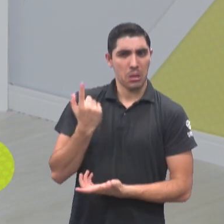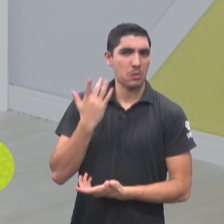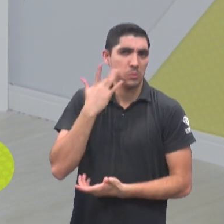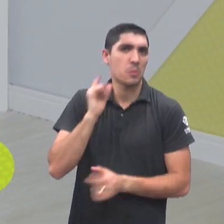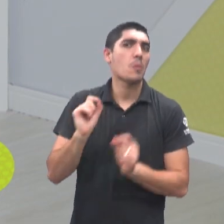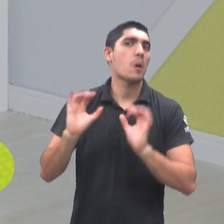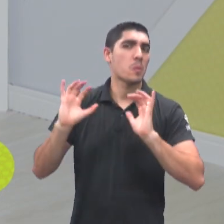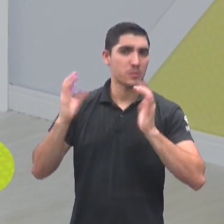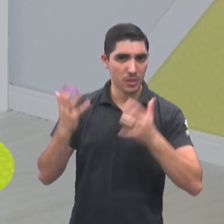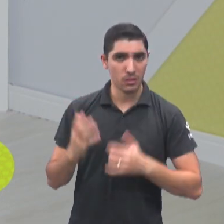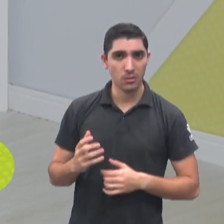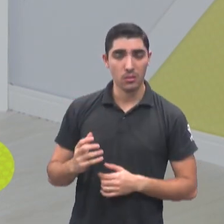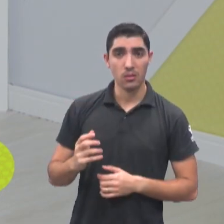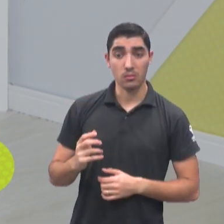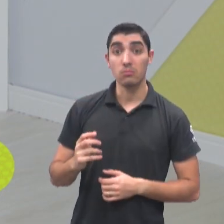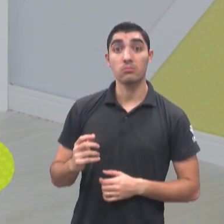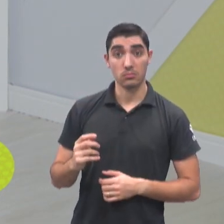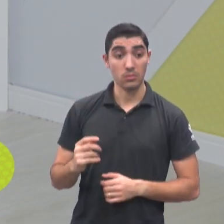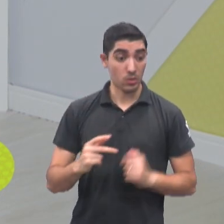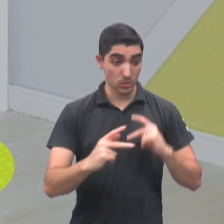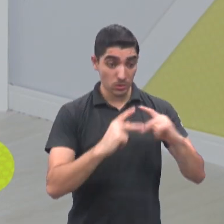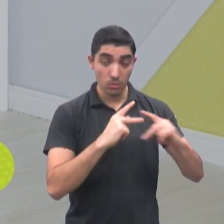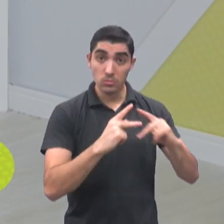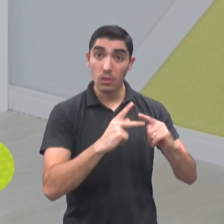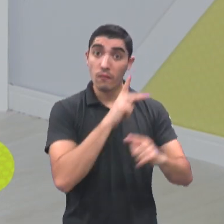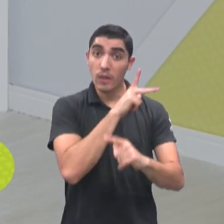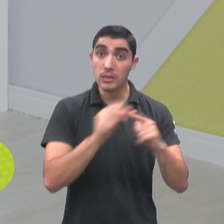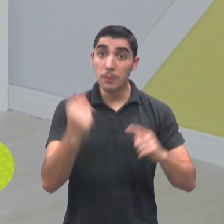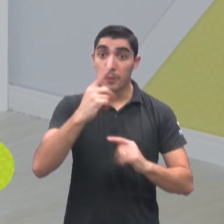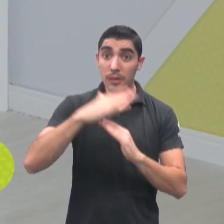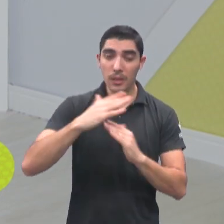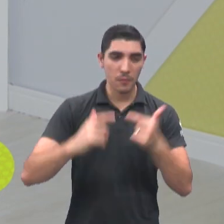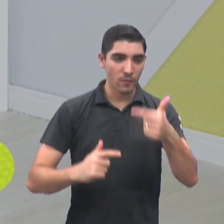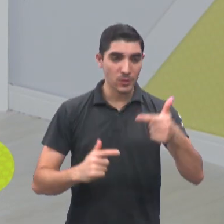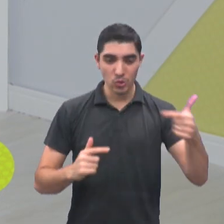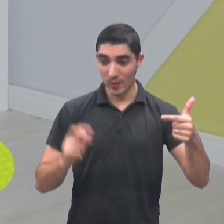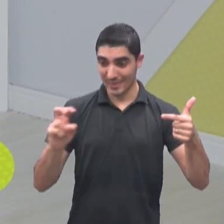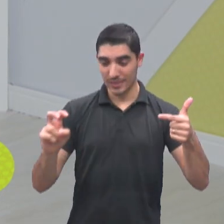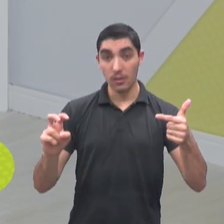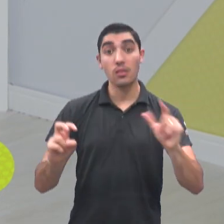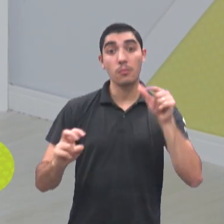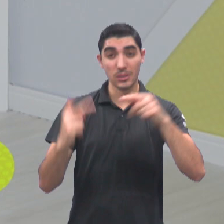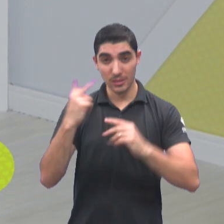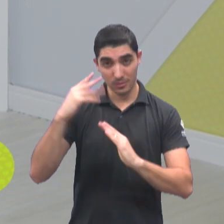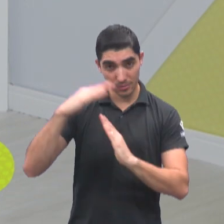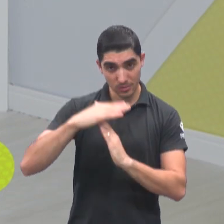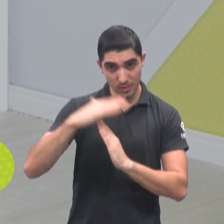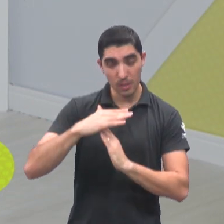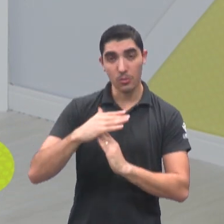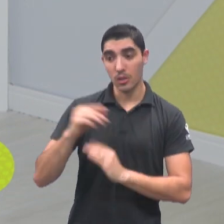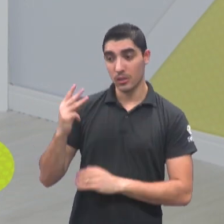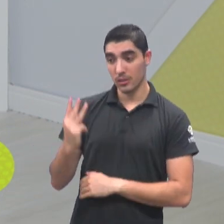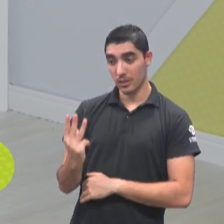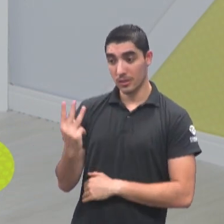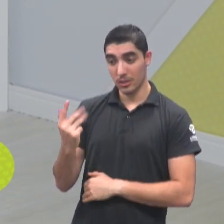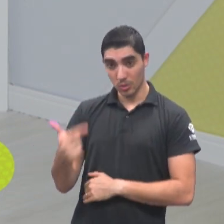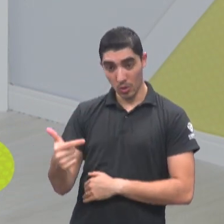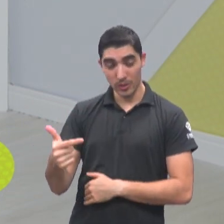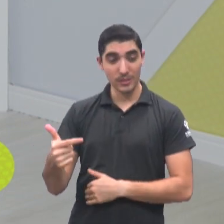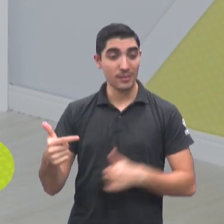Então foi 22-5 para o São José, o primeiro quarto. Só que o segundo veio o troco. 32-7 para o Sampaio. É isso